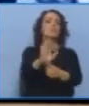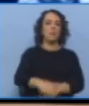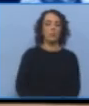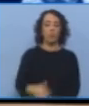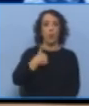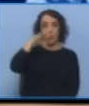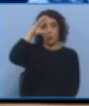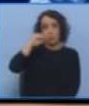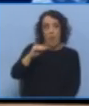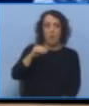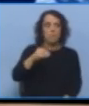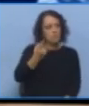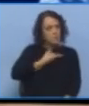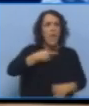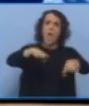sei, assumir, não sei.